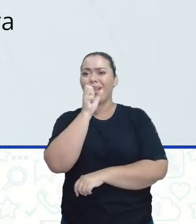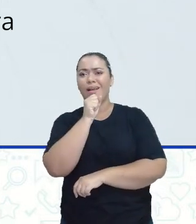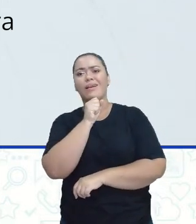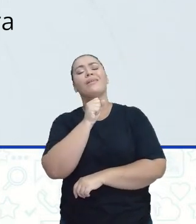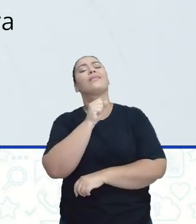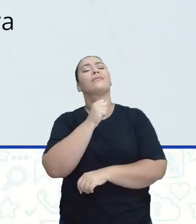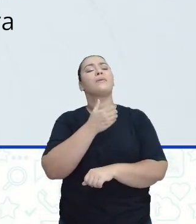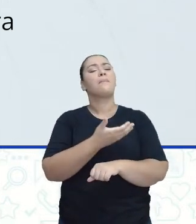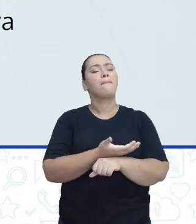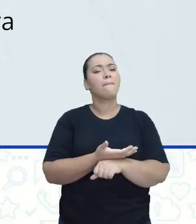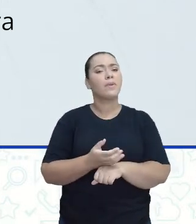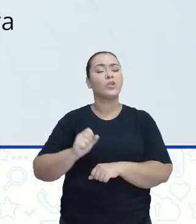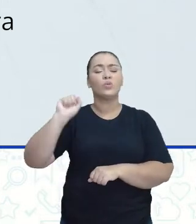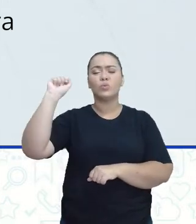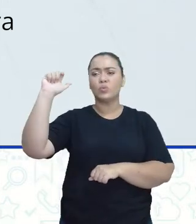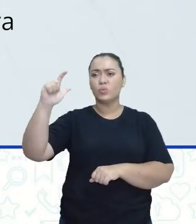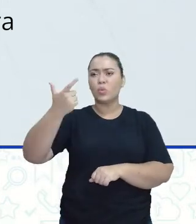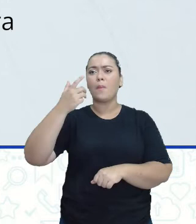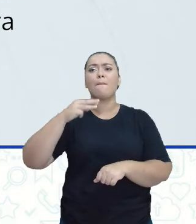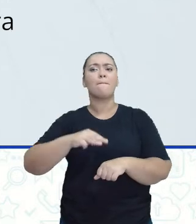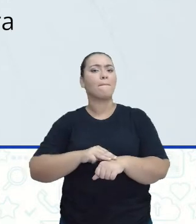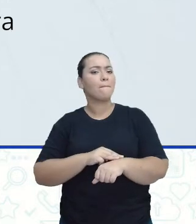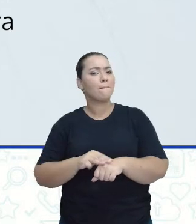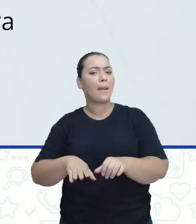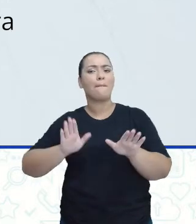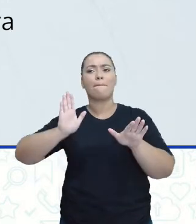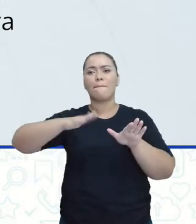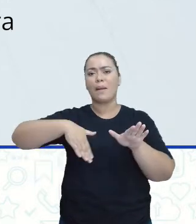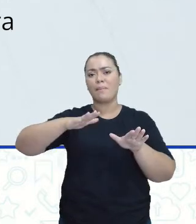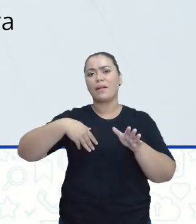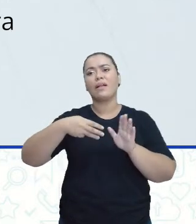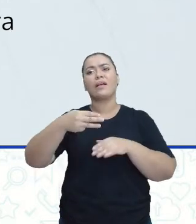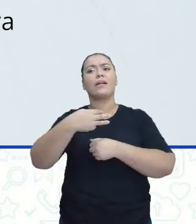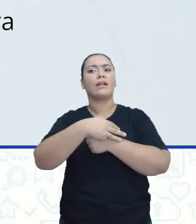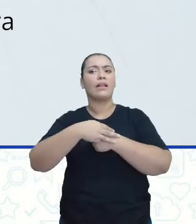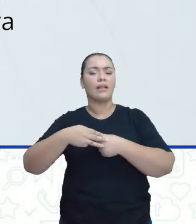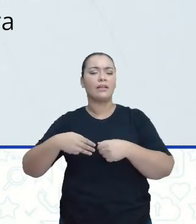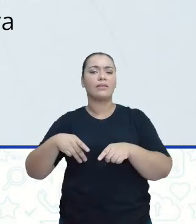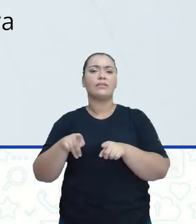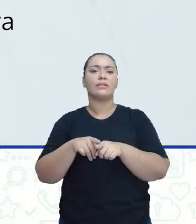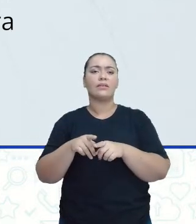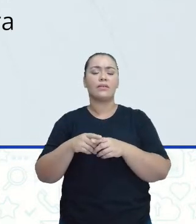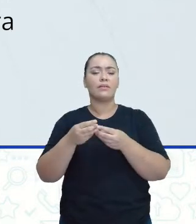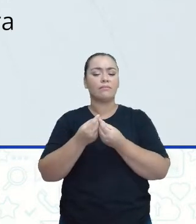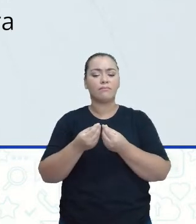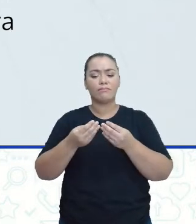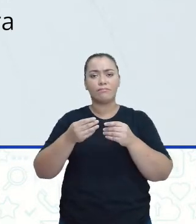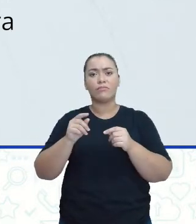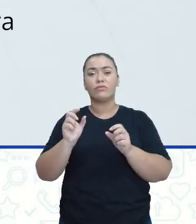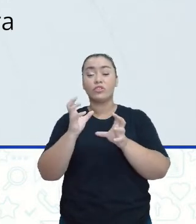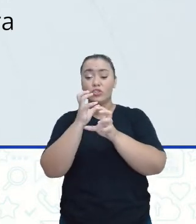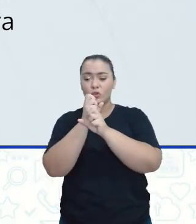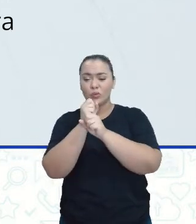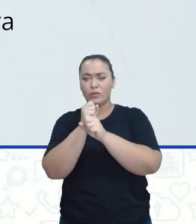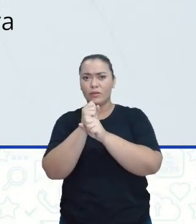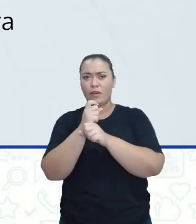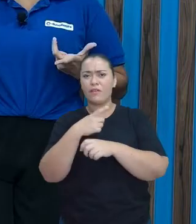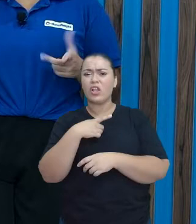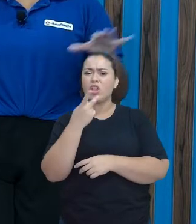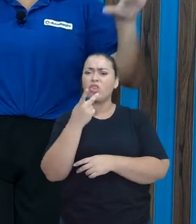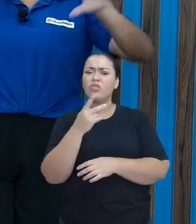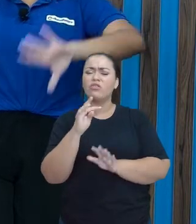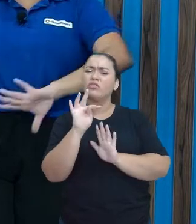laranja, branco, de sol, amarronzadas, de praia, listradas, de palha escura. Vejam, em dois textos que são